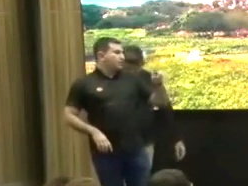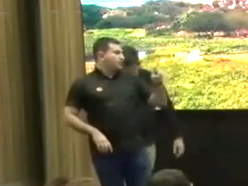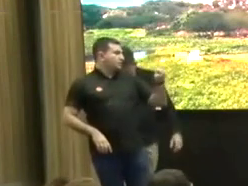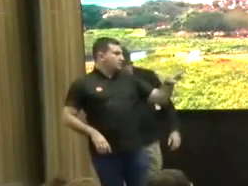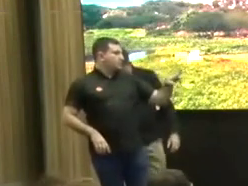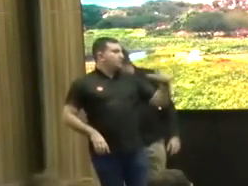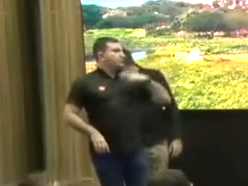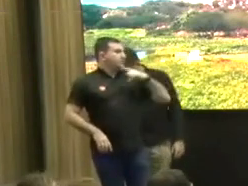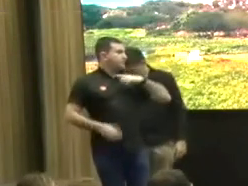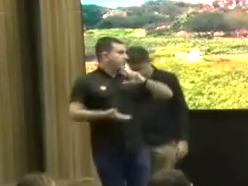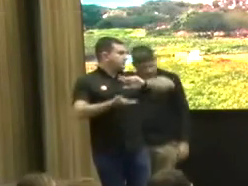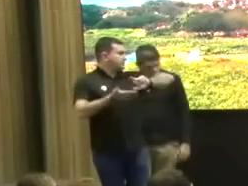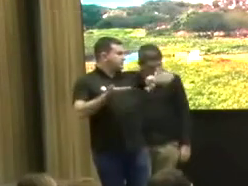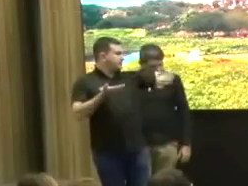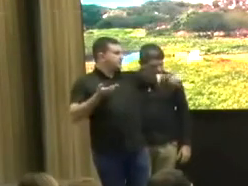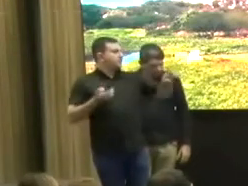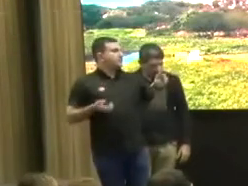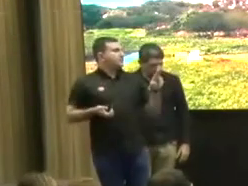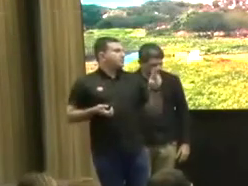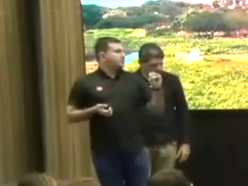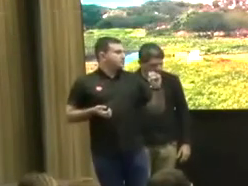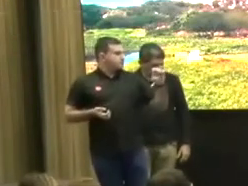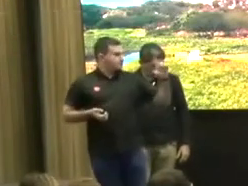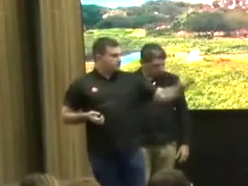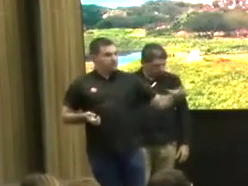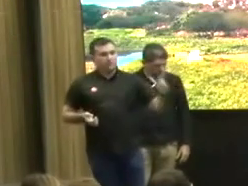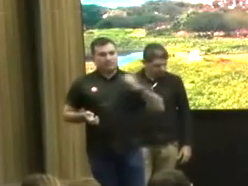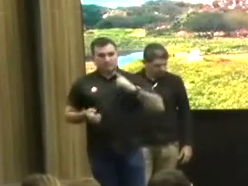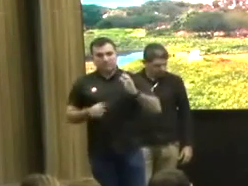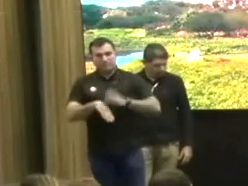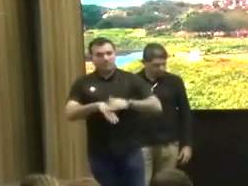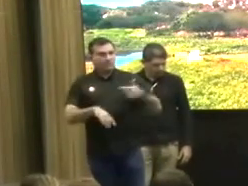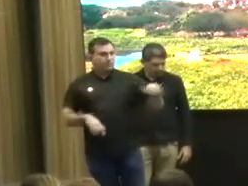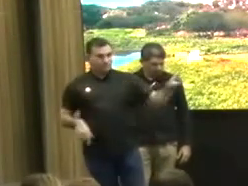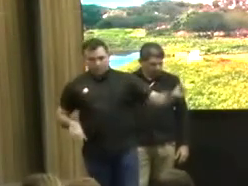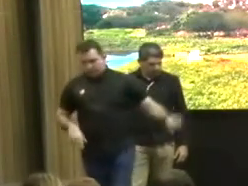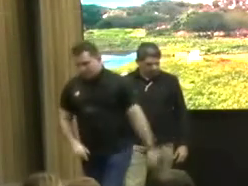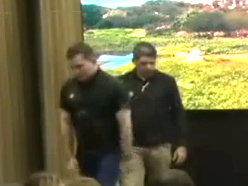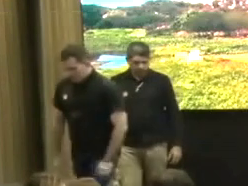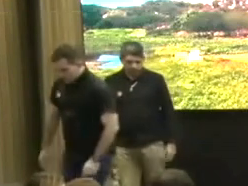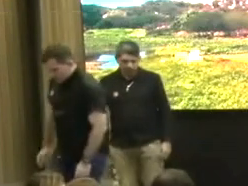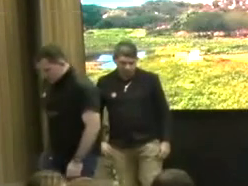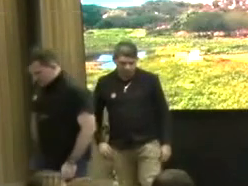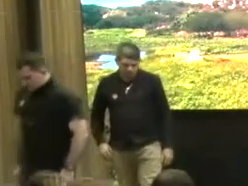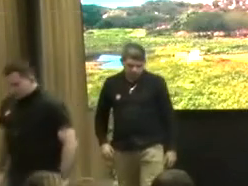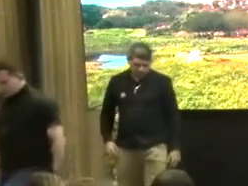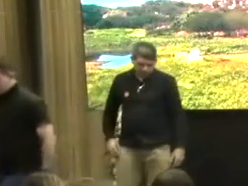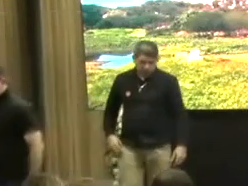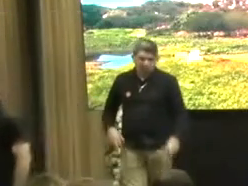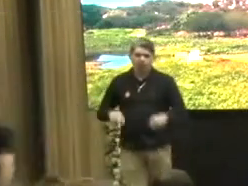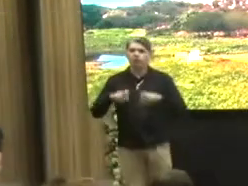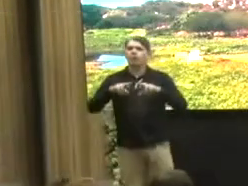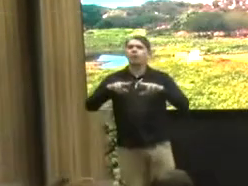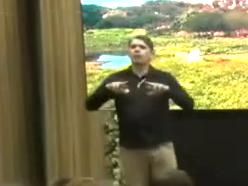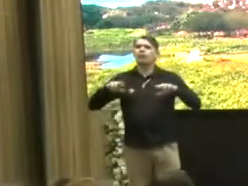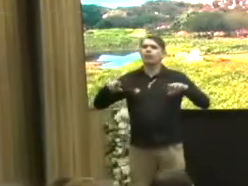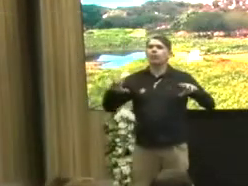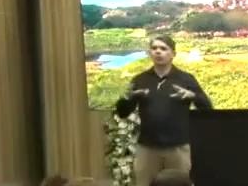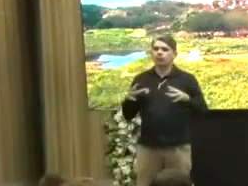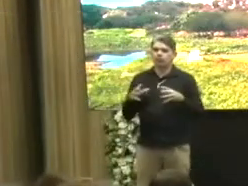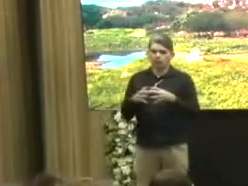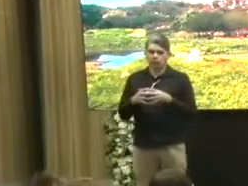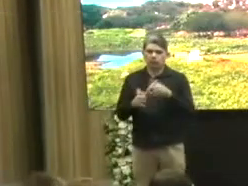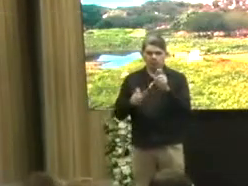ter Dussel, né? Nós vamos ter Walter Miolo, da Argentina. Então nós vamos ter um conjunto